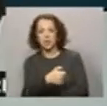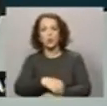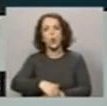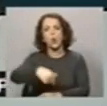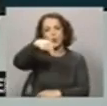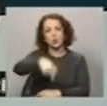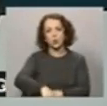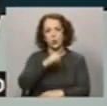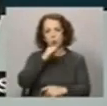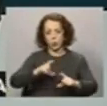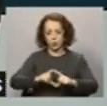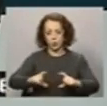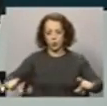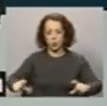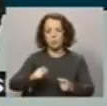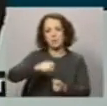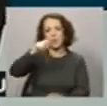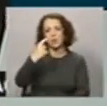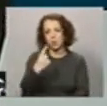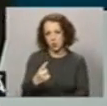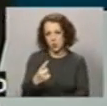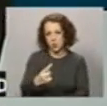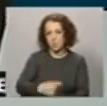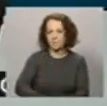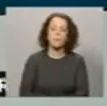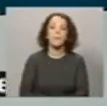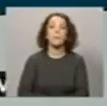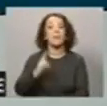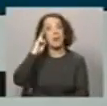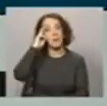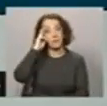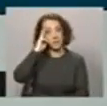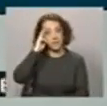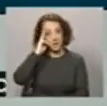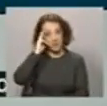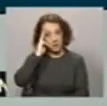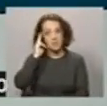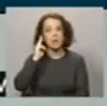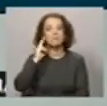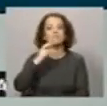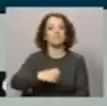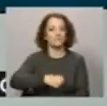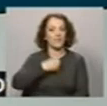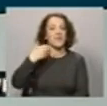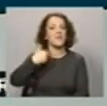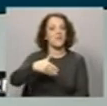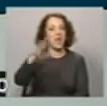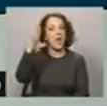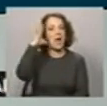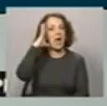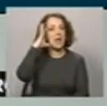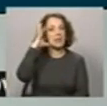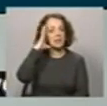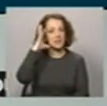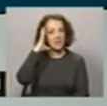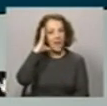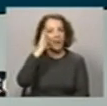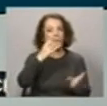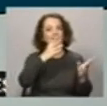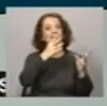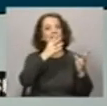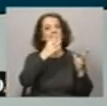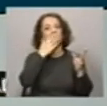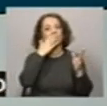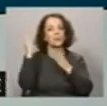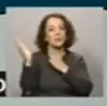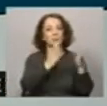sul ondas de sudoeste com cerca de 1 metro. Na Madeira, hoje já se faz sentir a passagem da frente a partir da tarde, então temos a